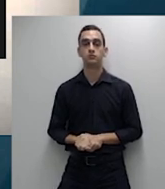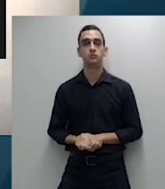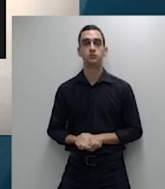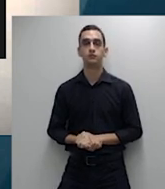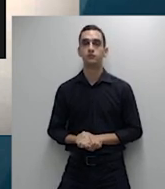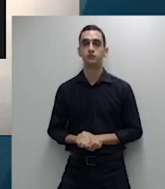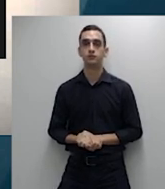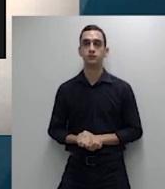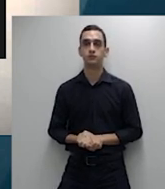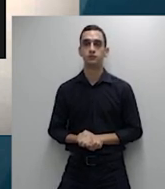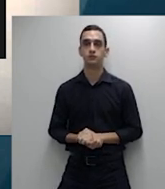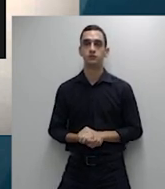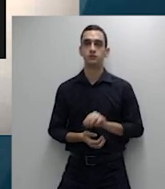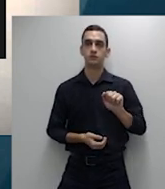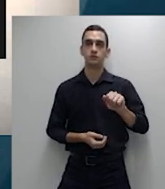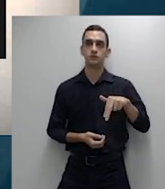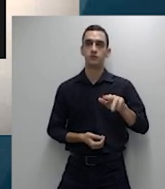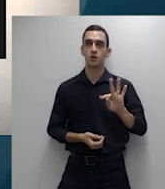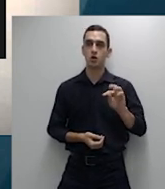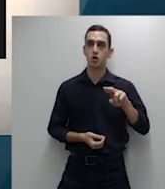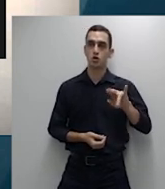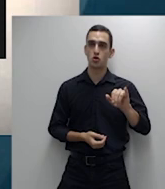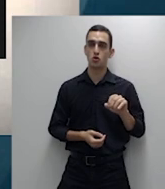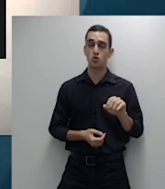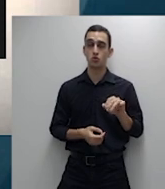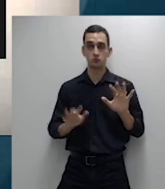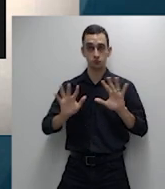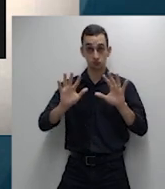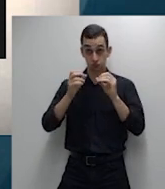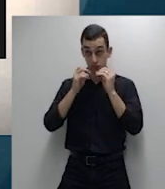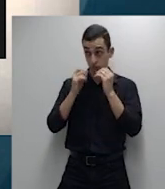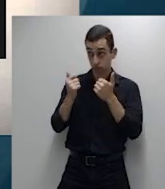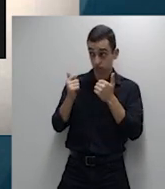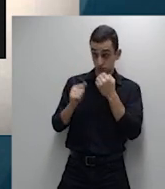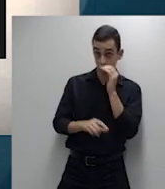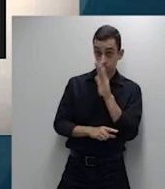vou por Antonio Saboia Boa tarde